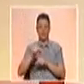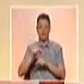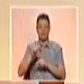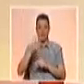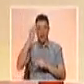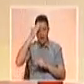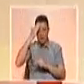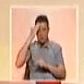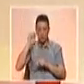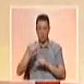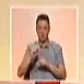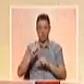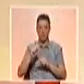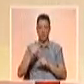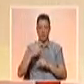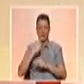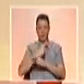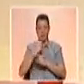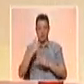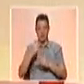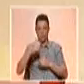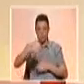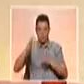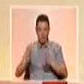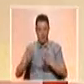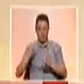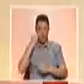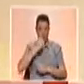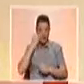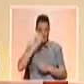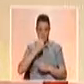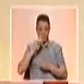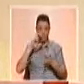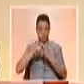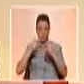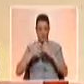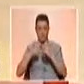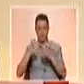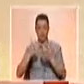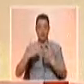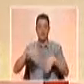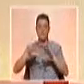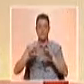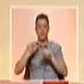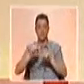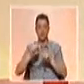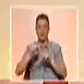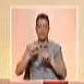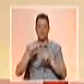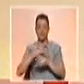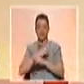sentido, eu acho que a questão das estações de monitorização é um grave problema, mas também poderemos... Mas quem é responsável pelas estações de